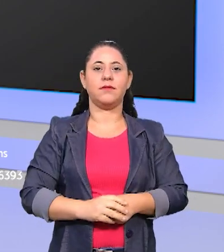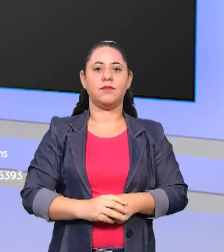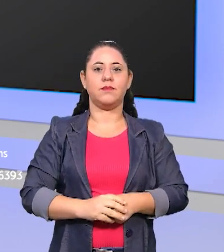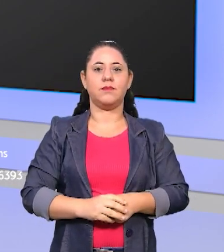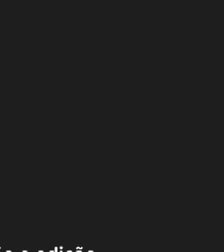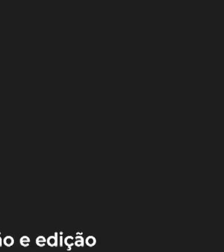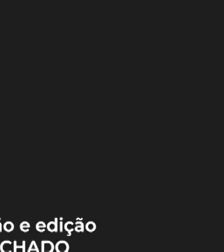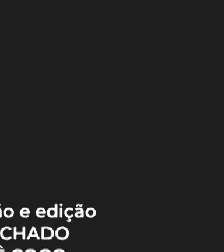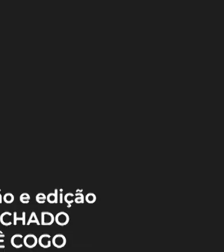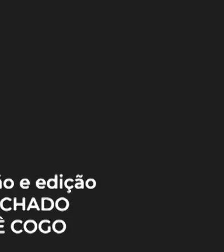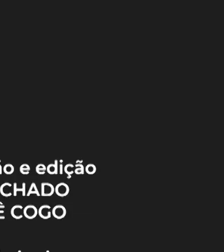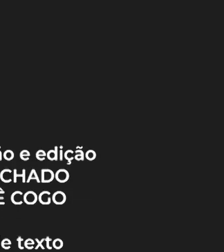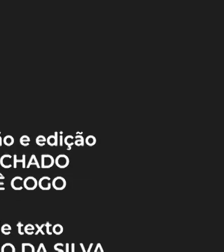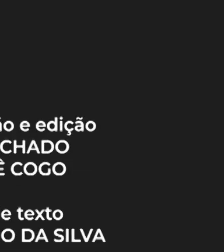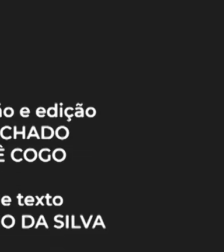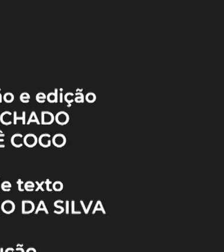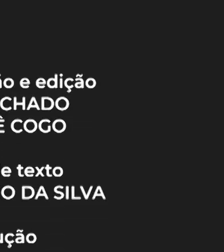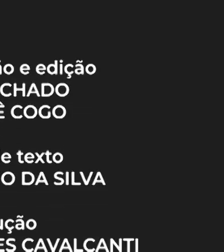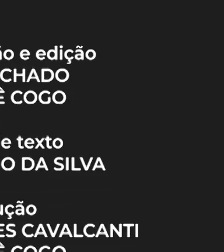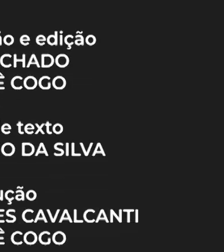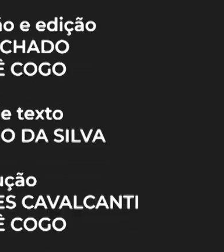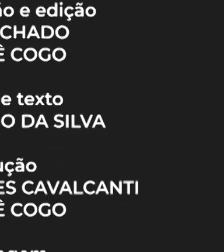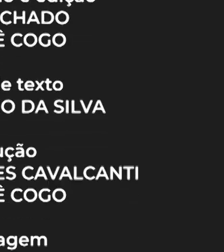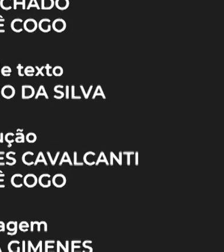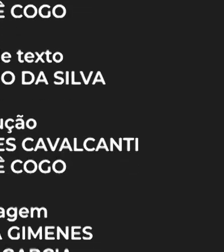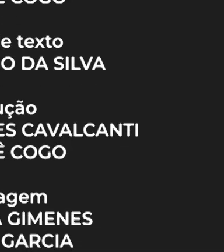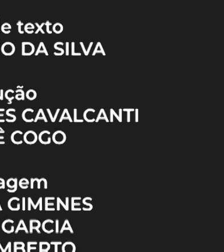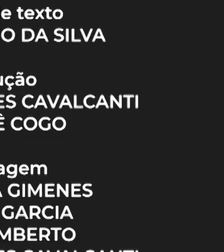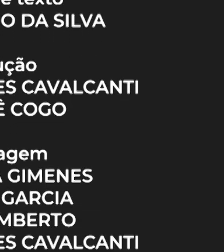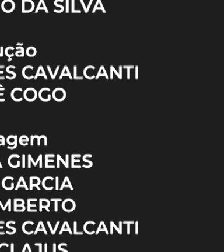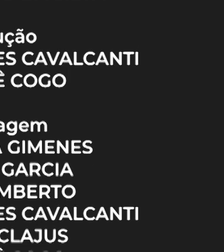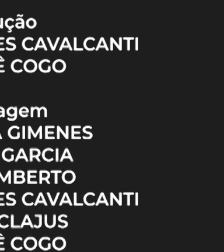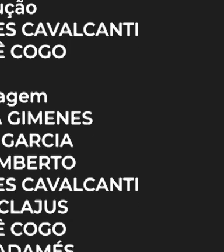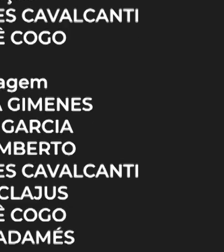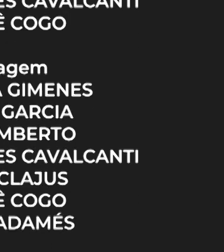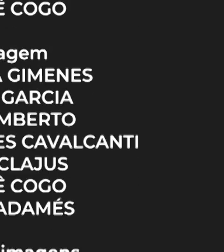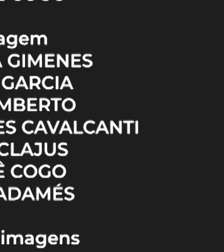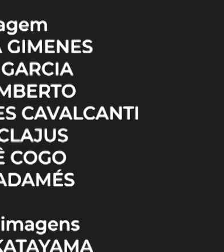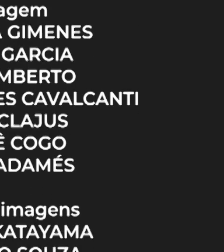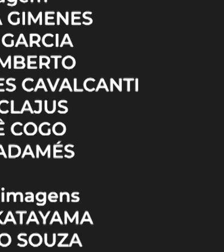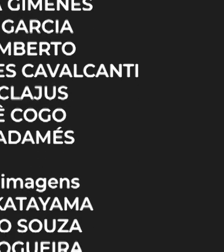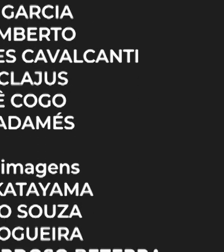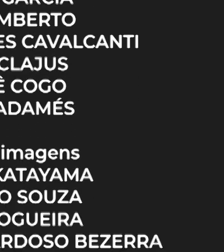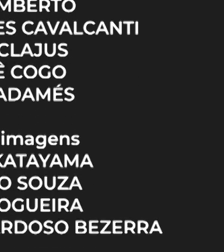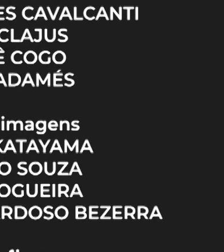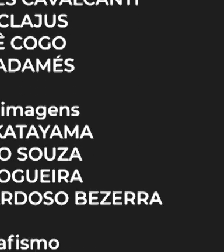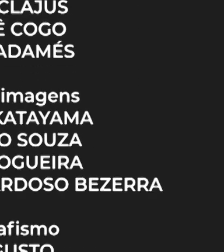MS.